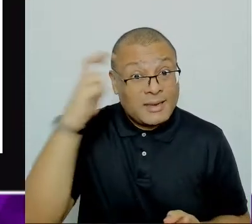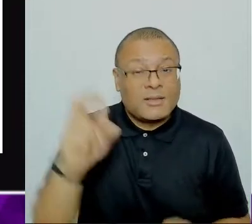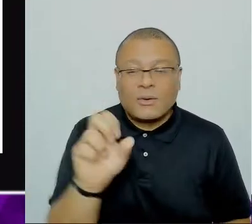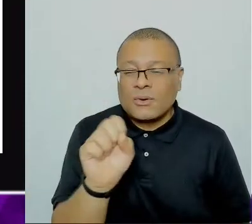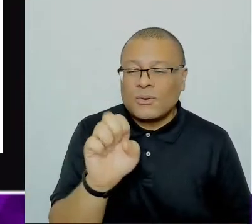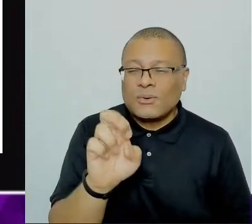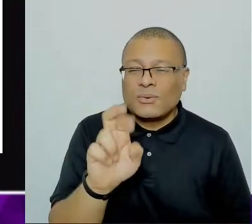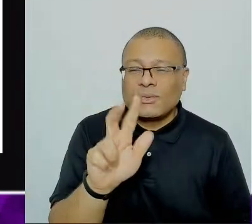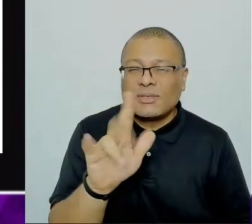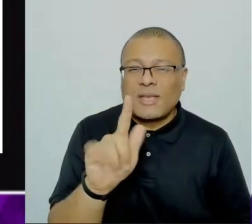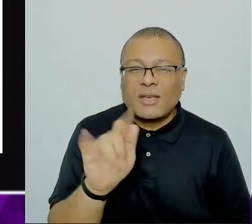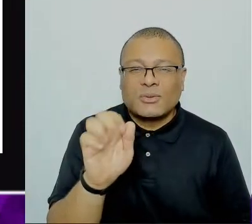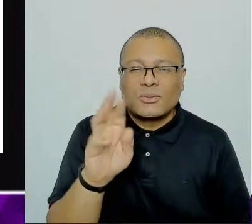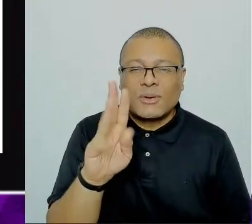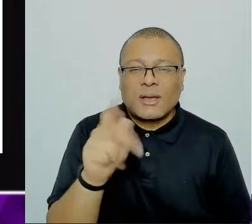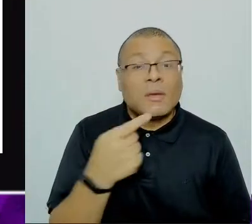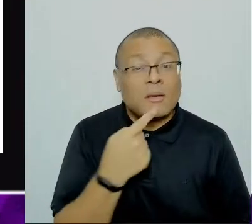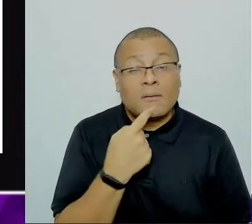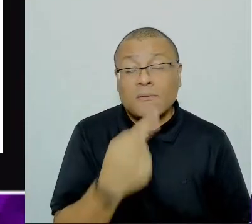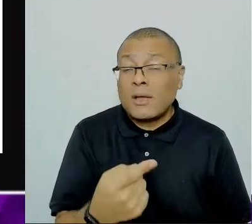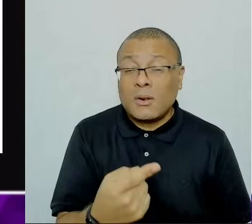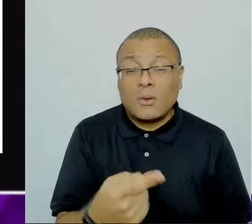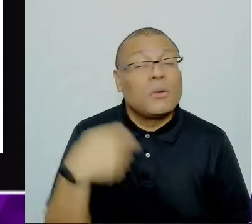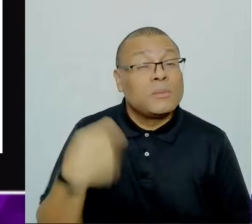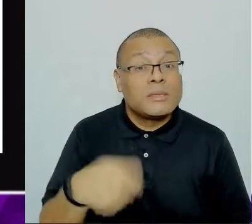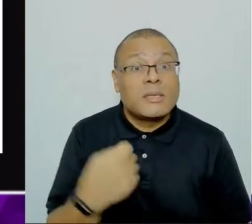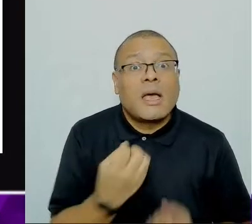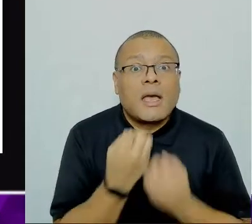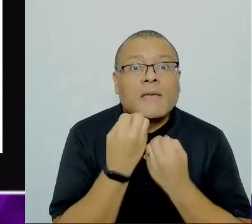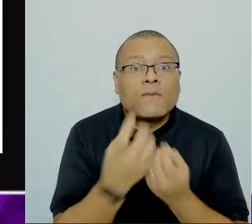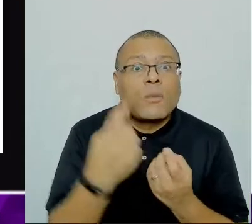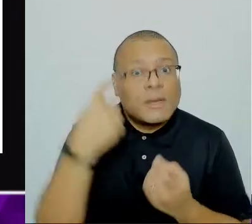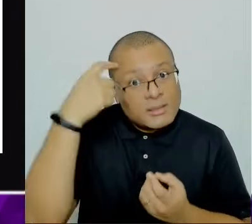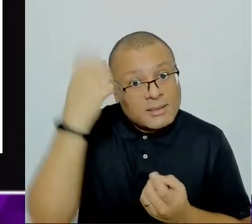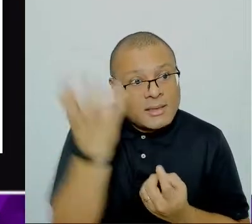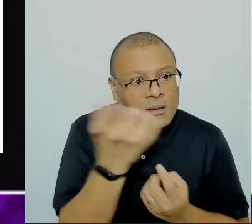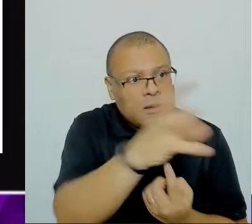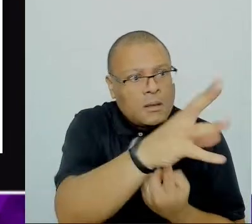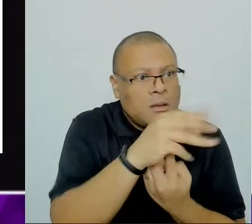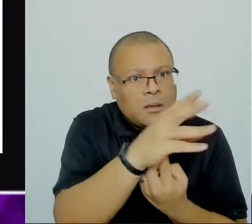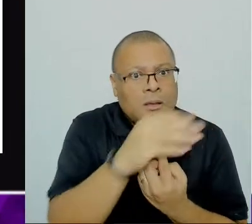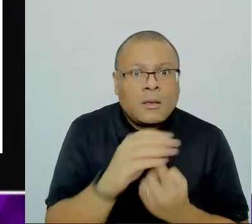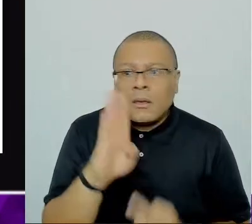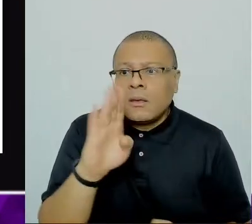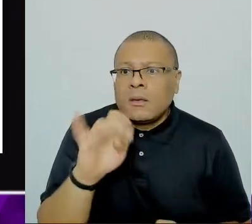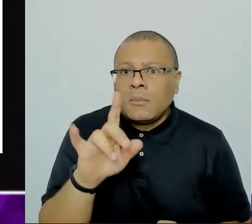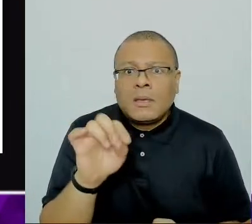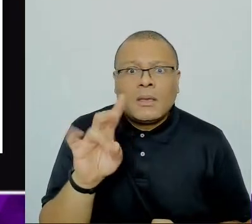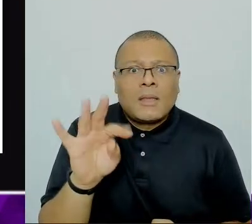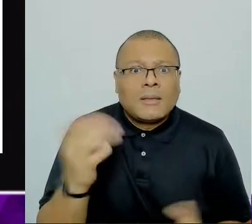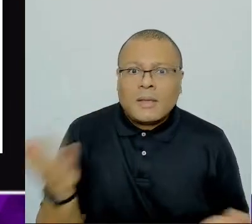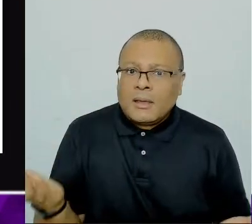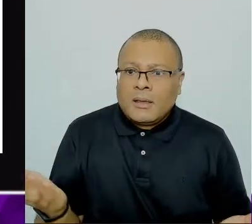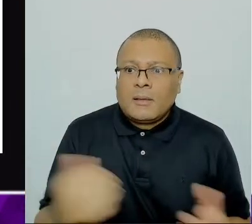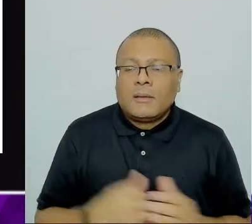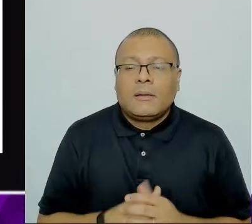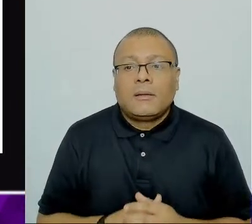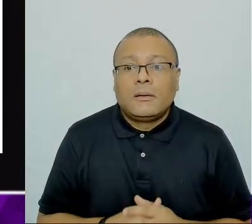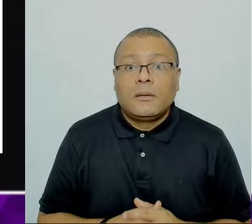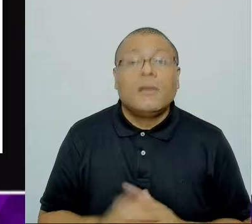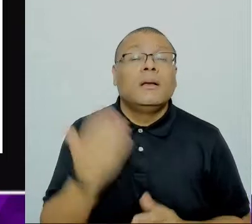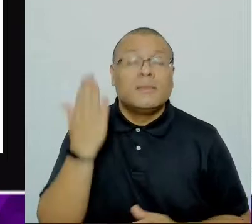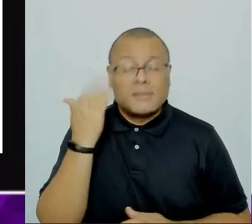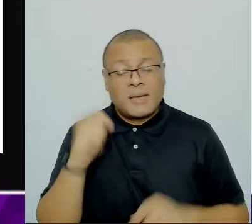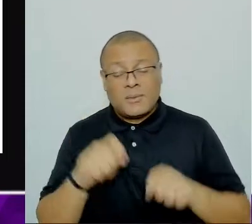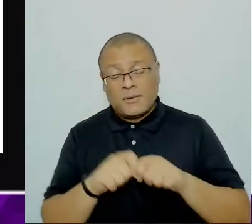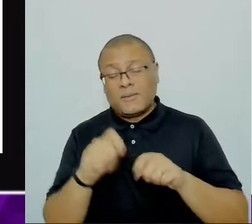Inteligência artificial, de repente, para pegar a quantidade de dados enormes, Big Data. E quem sabe fazer muito bem